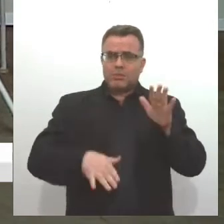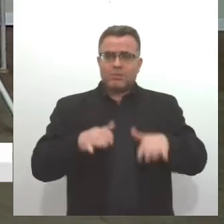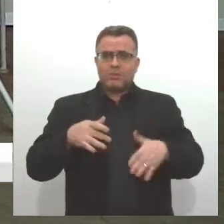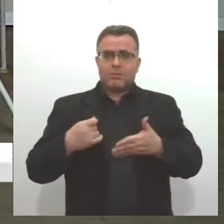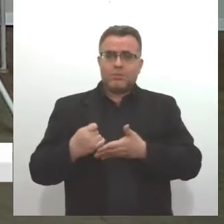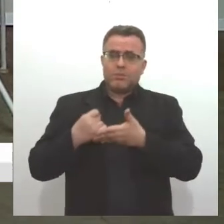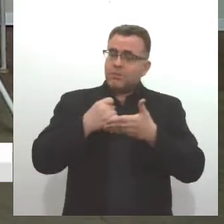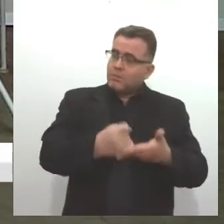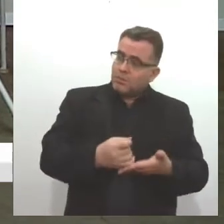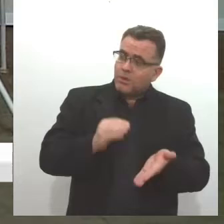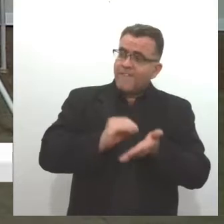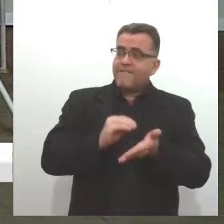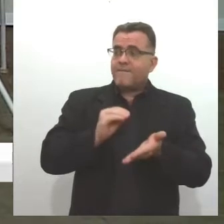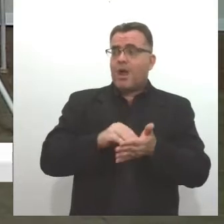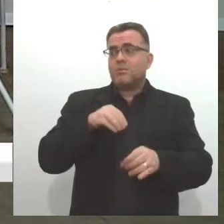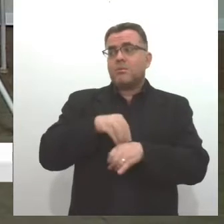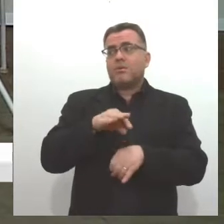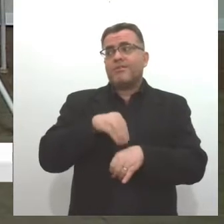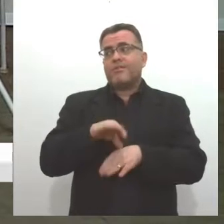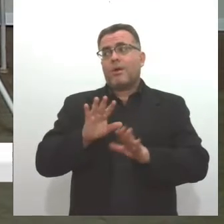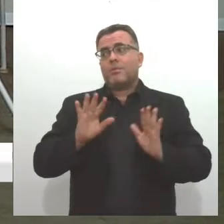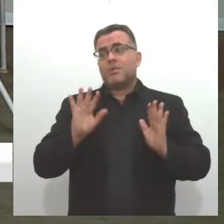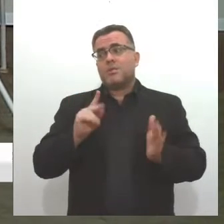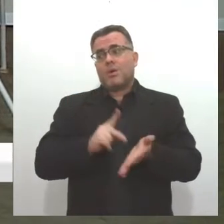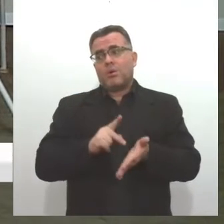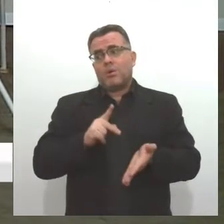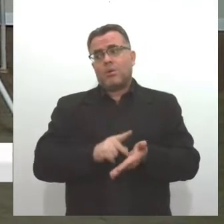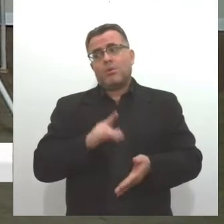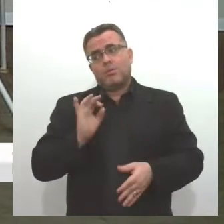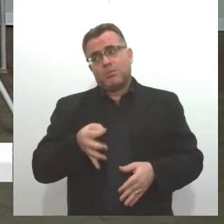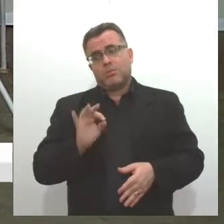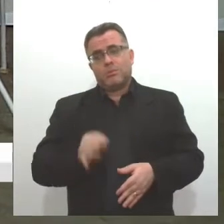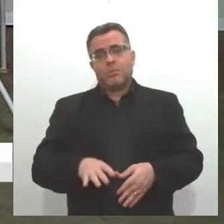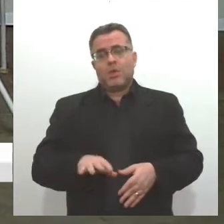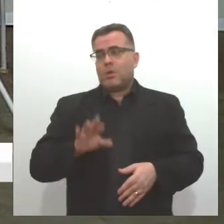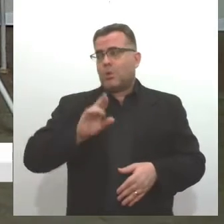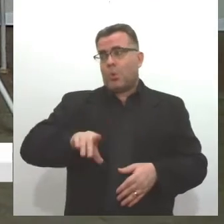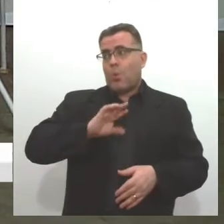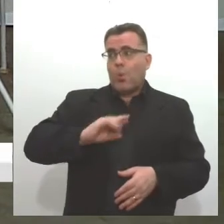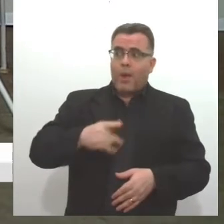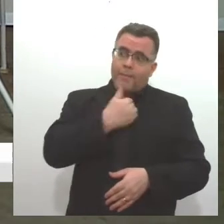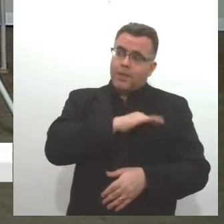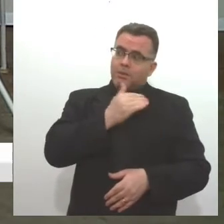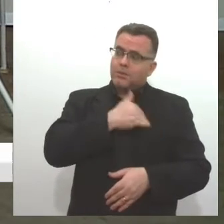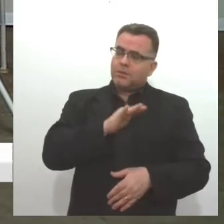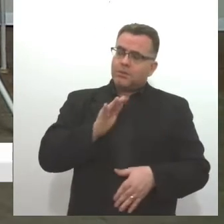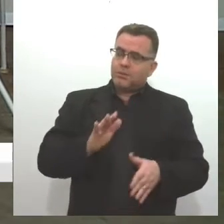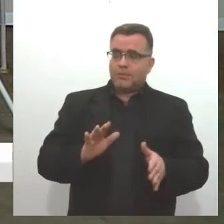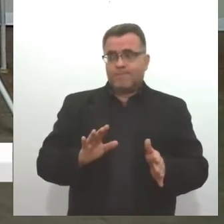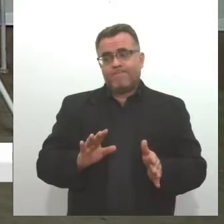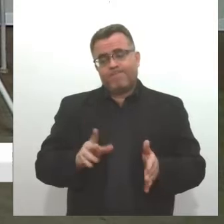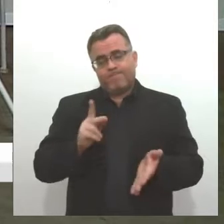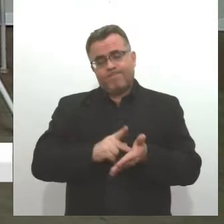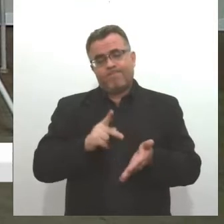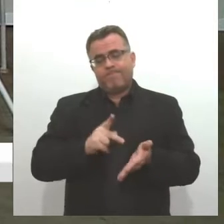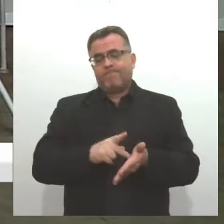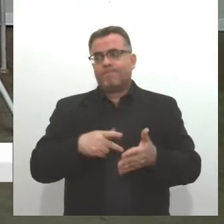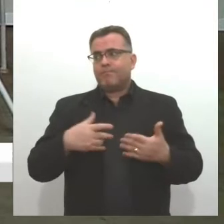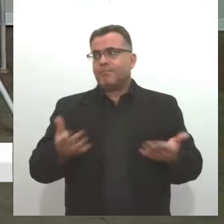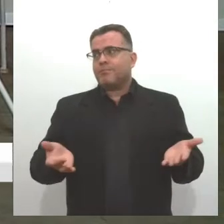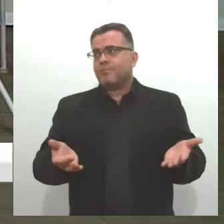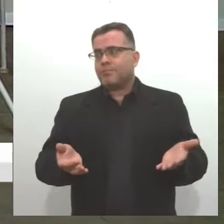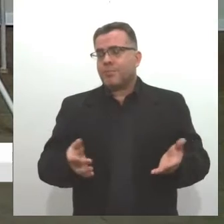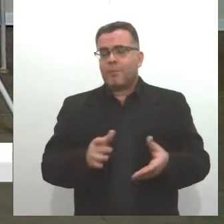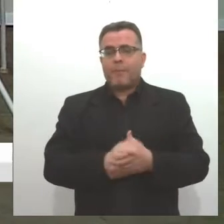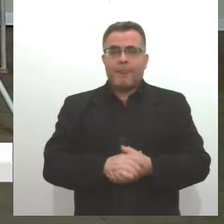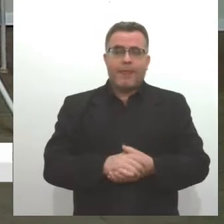é por falta de informação mesmo, né? E não o preconceito em si ali incrustado.